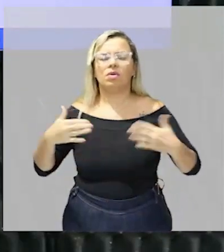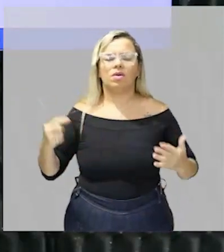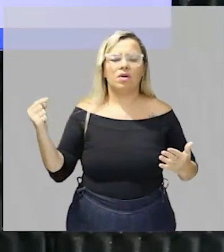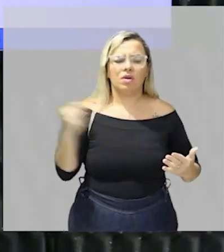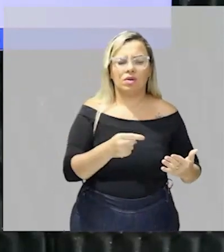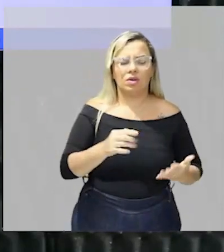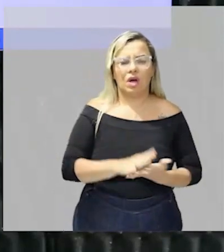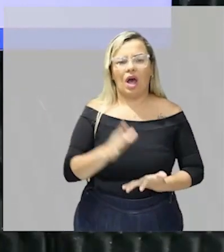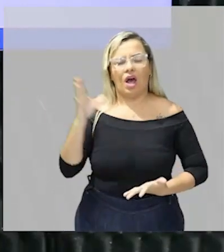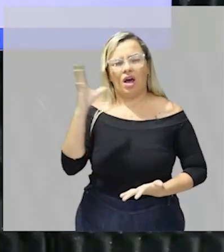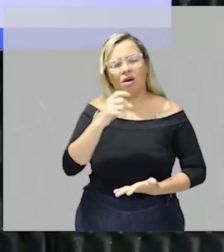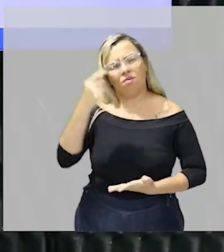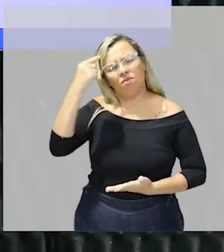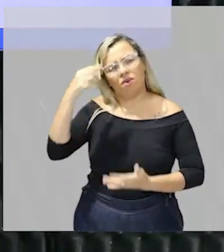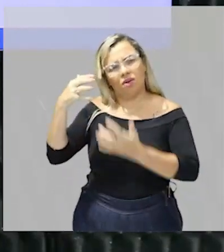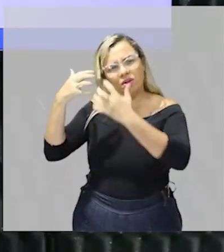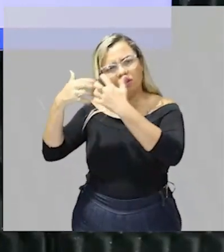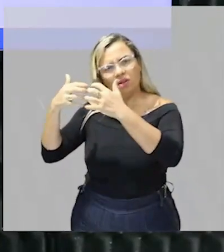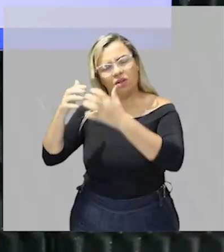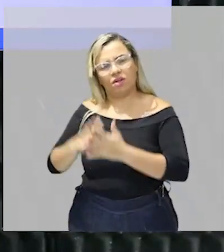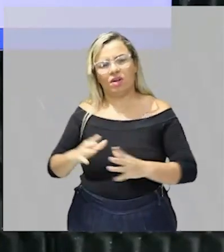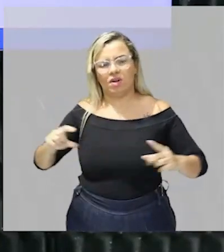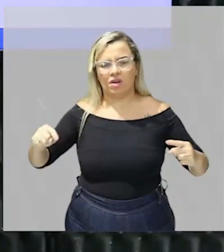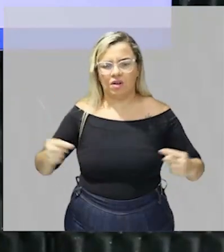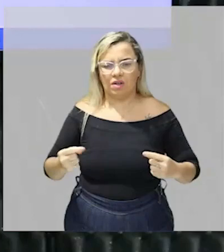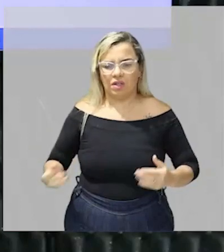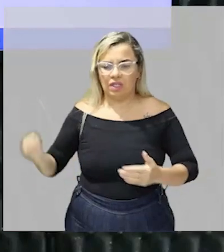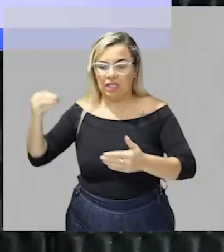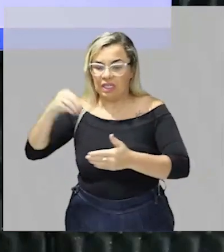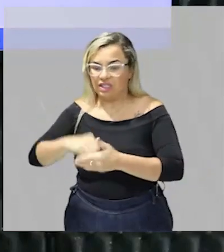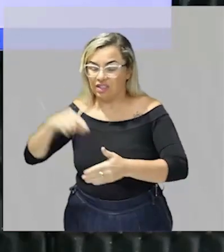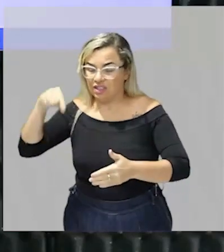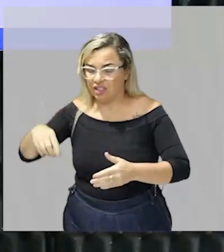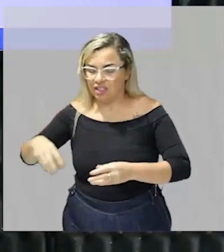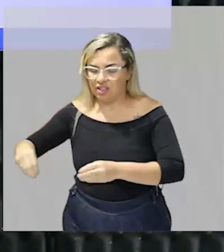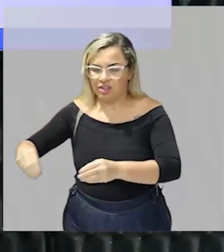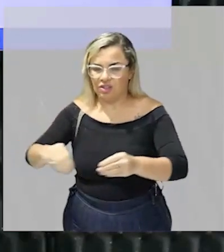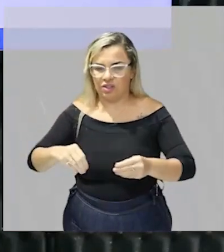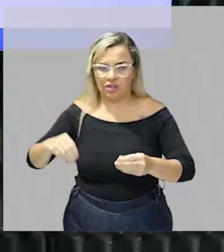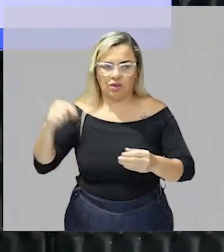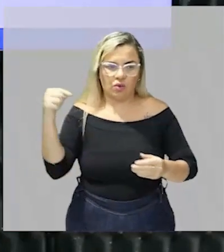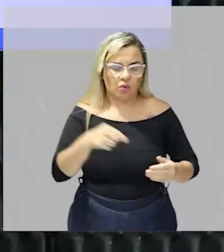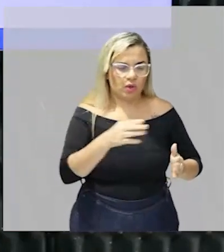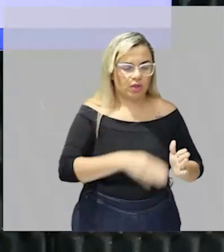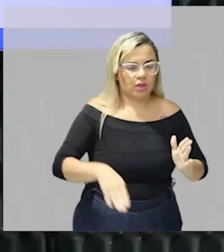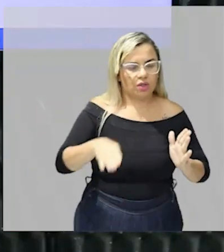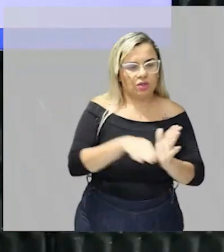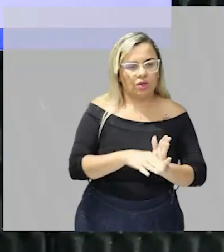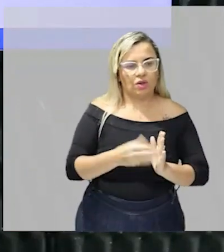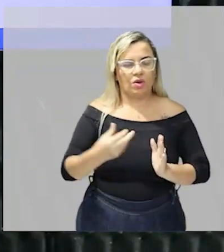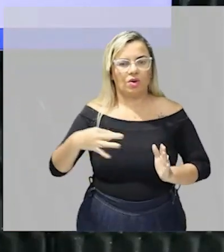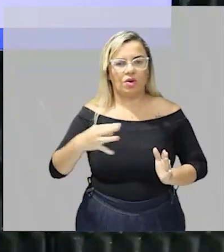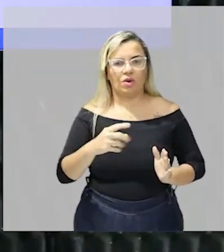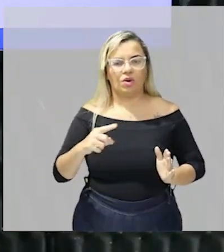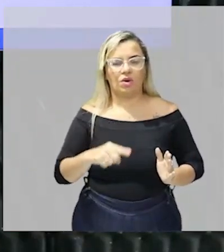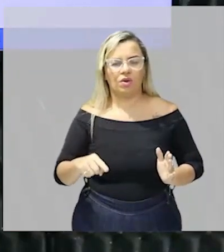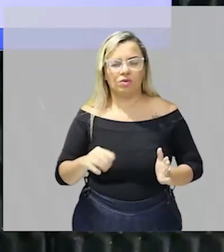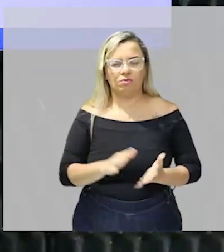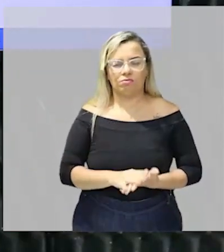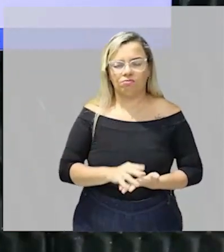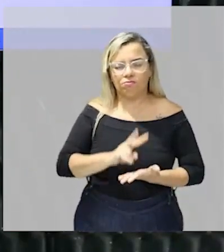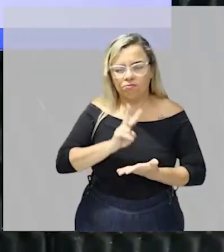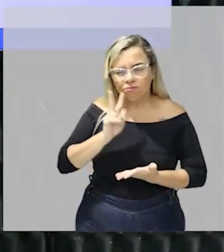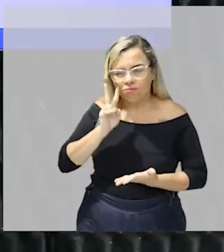de imediato, foram as rivalidades internas. Quando Cortés chegou para conquistar os aztecas, ele